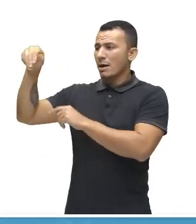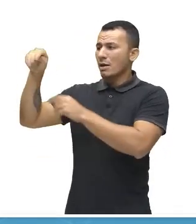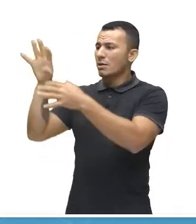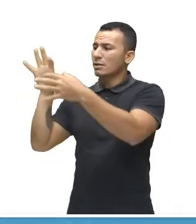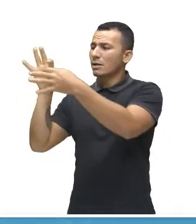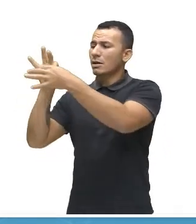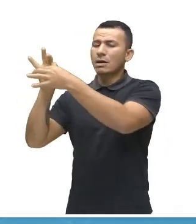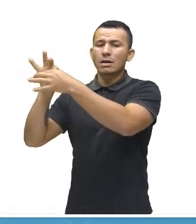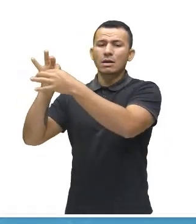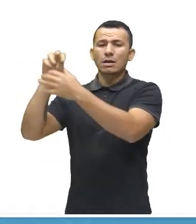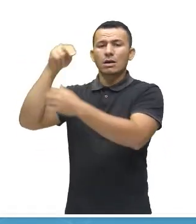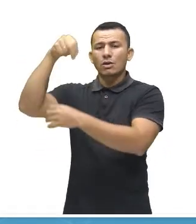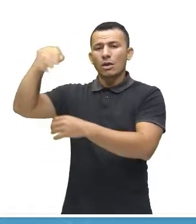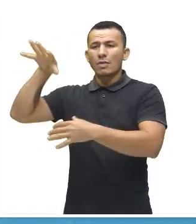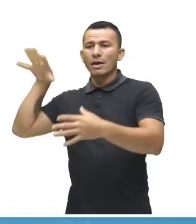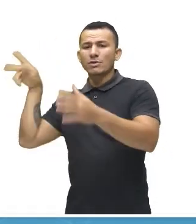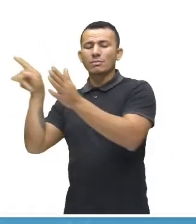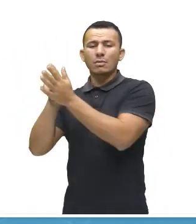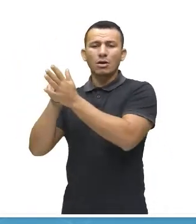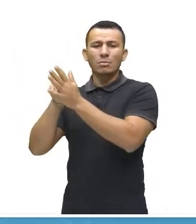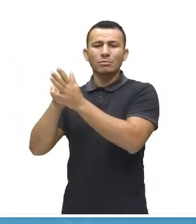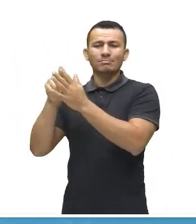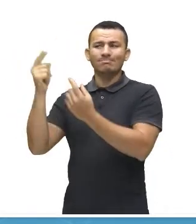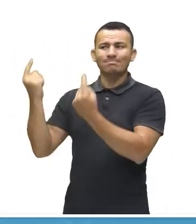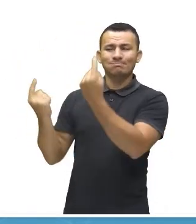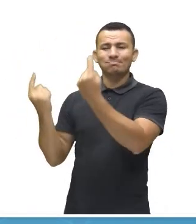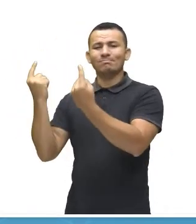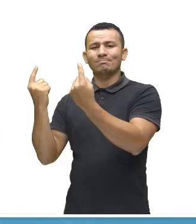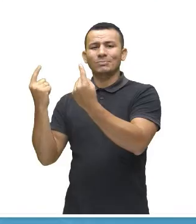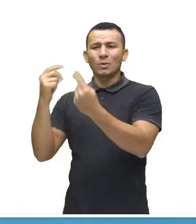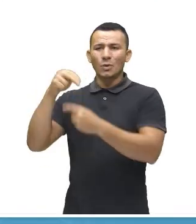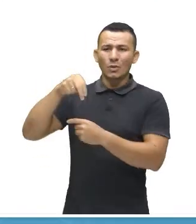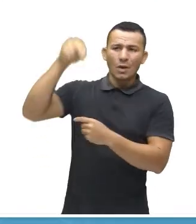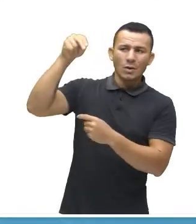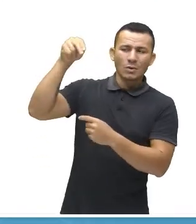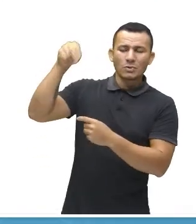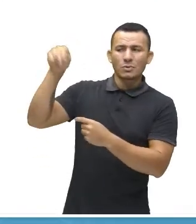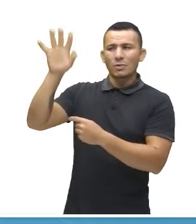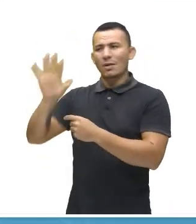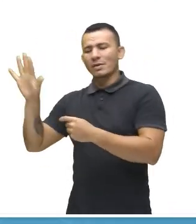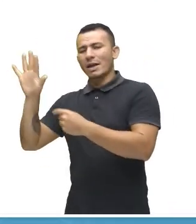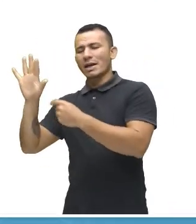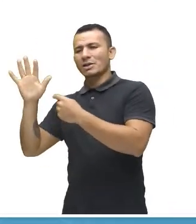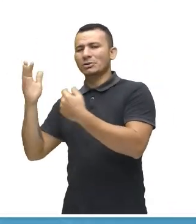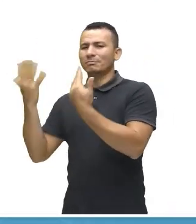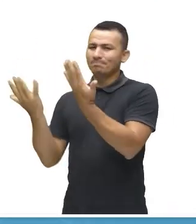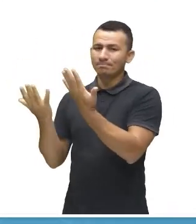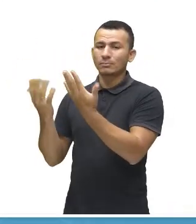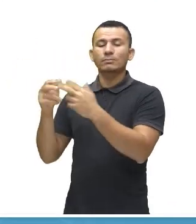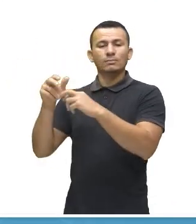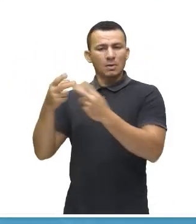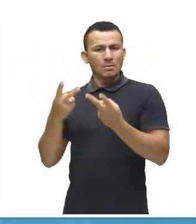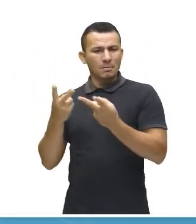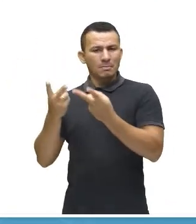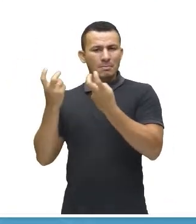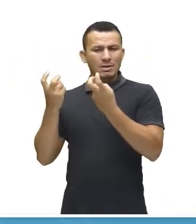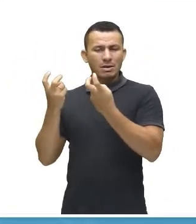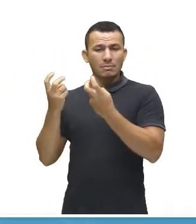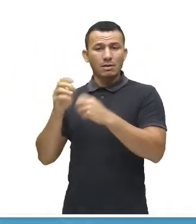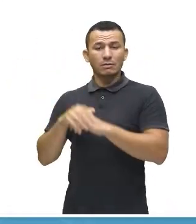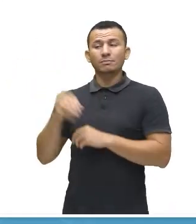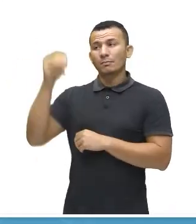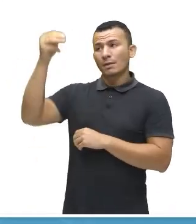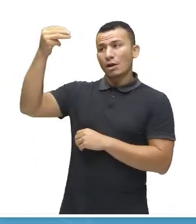sendo o Nordeste, tá? Por quê? Tá? Percebam o seguinte, aí o estado